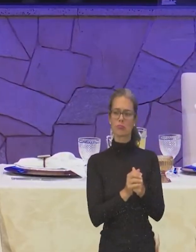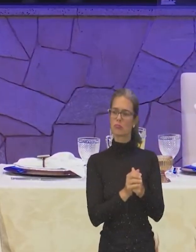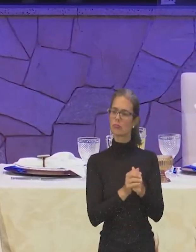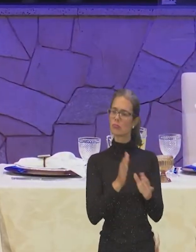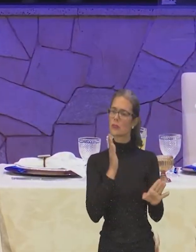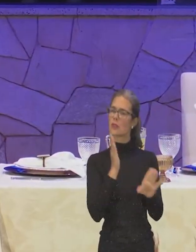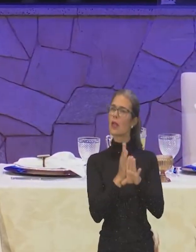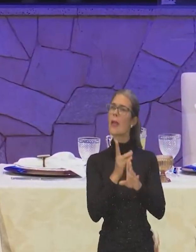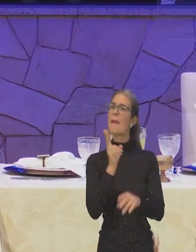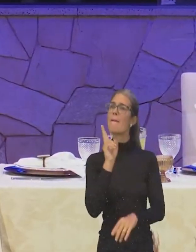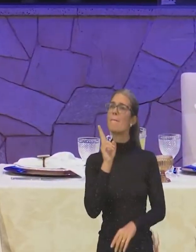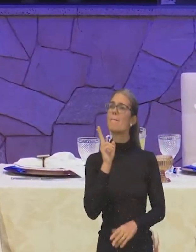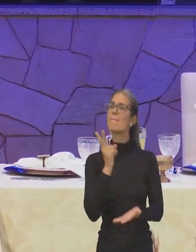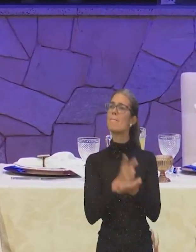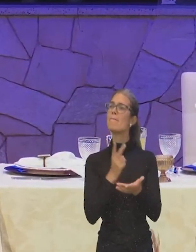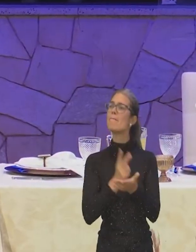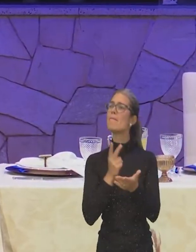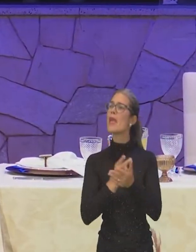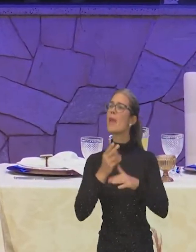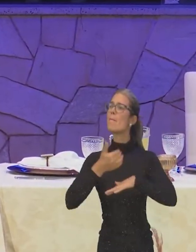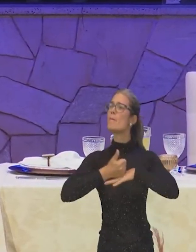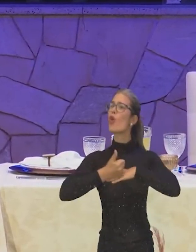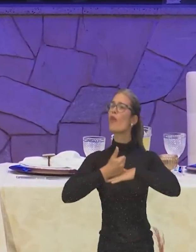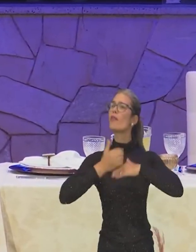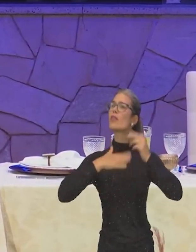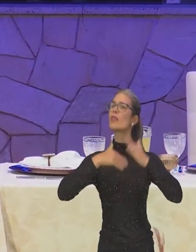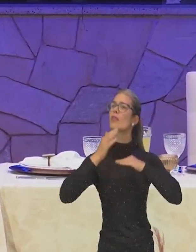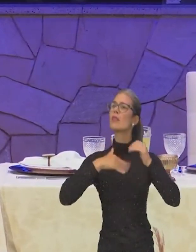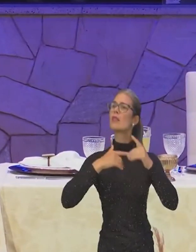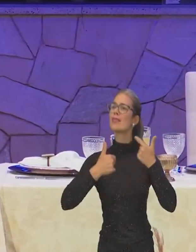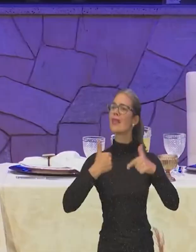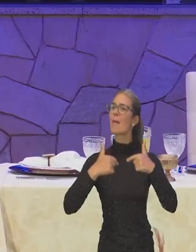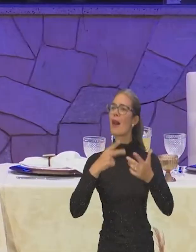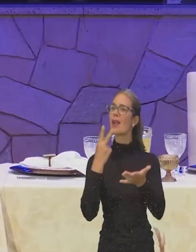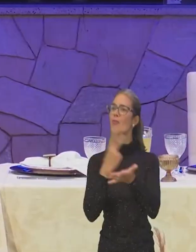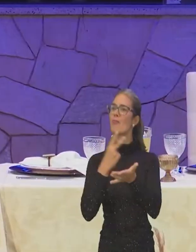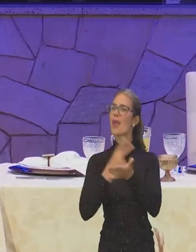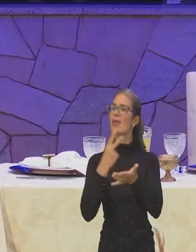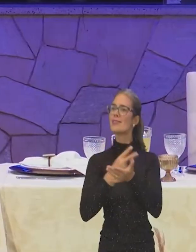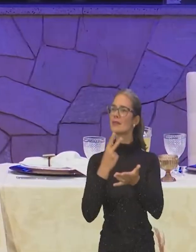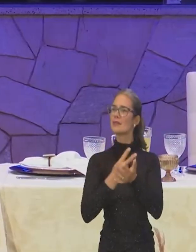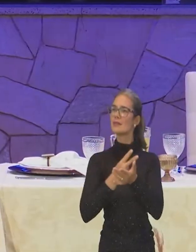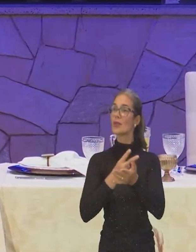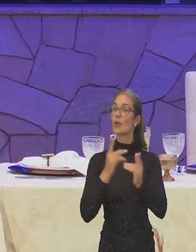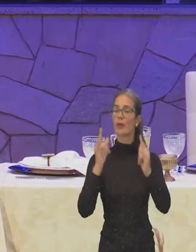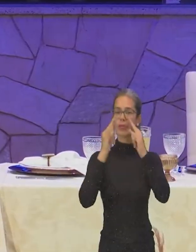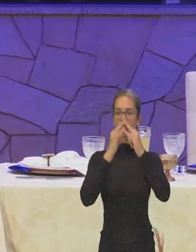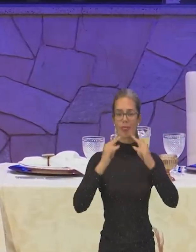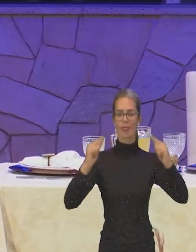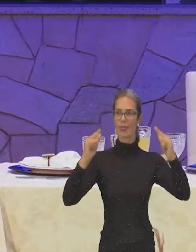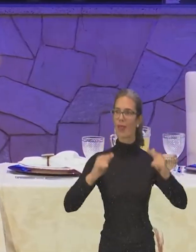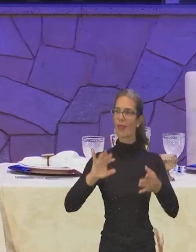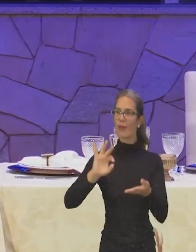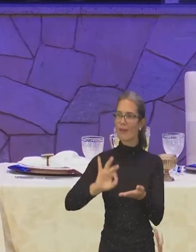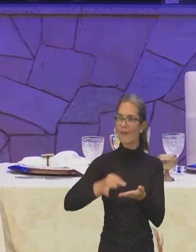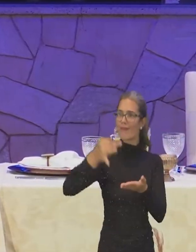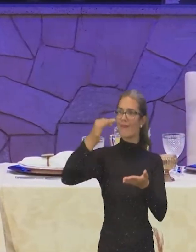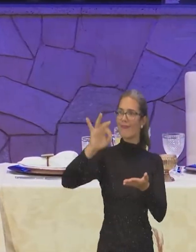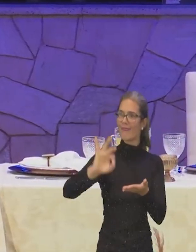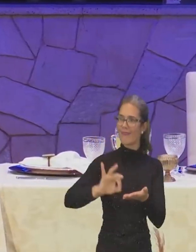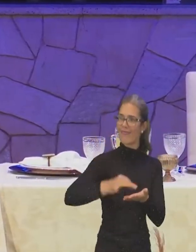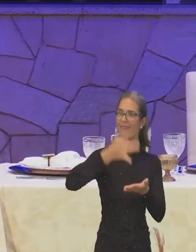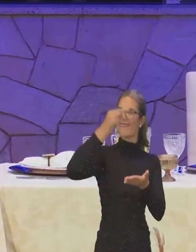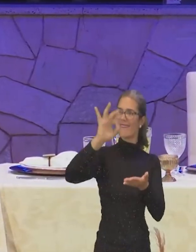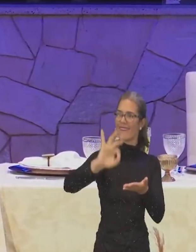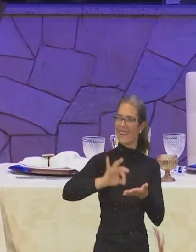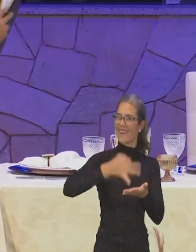mesma profissão, eles faziam a mesma coisa, eles trabalhavam no mesmo assunto. Todos eles eram